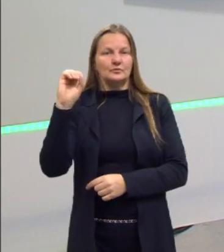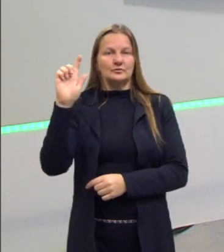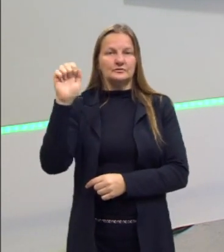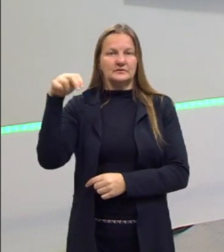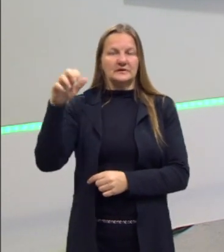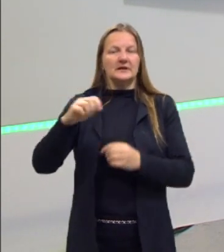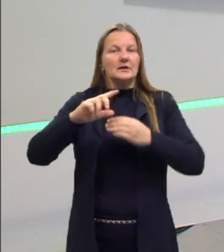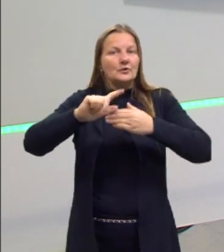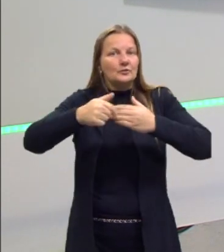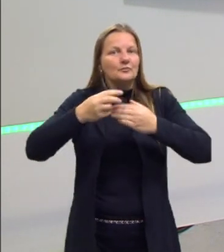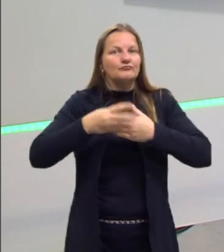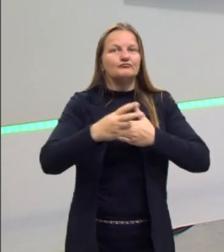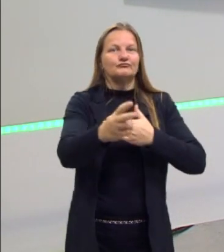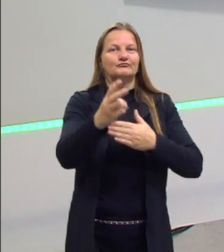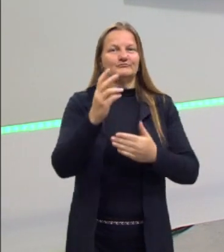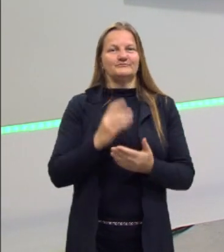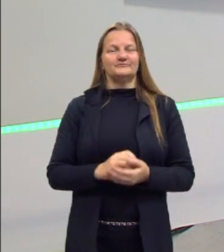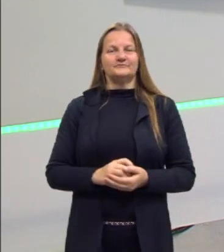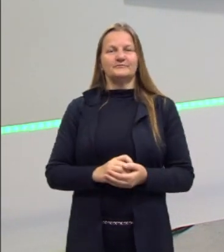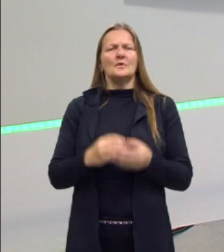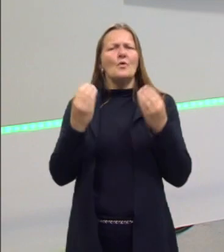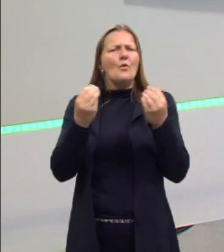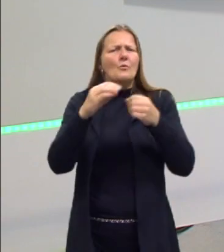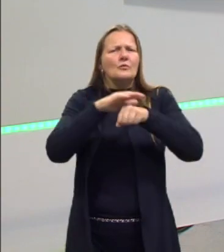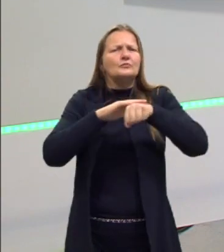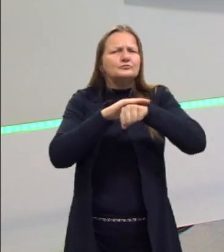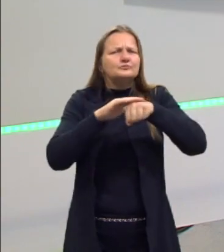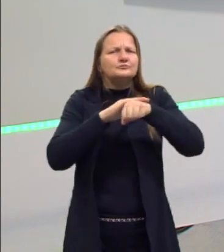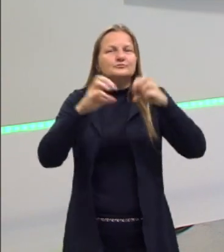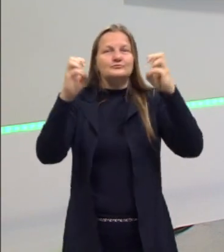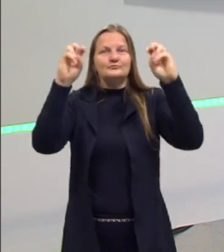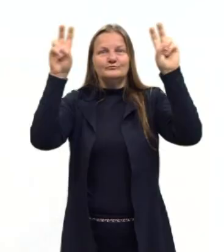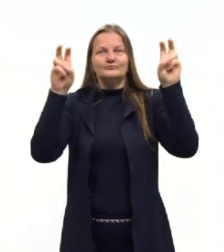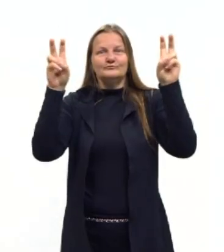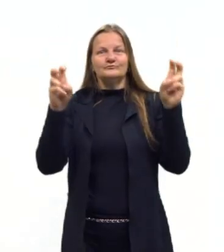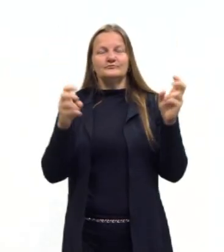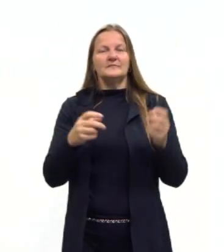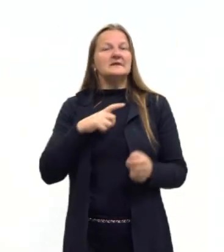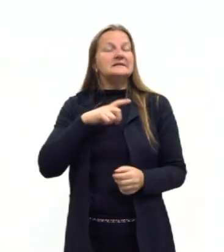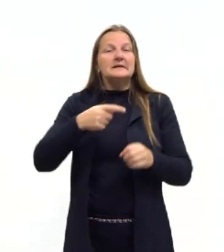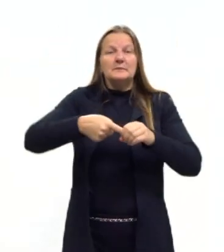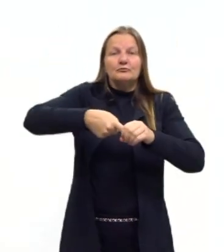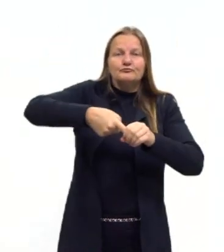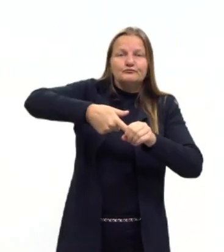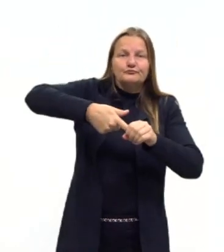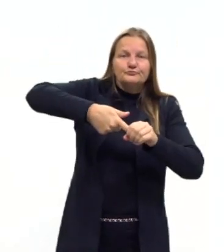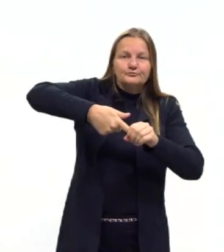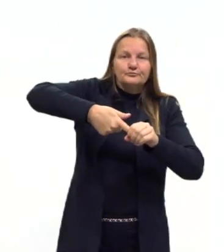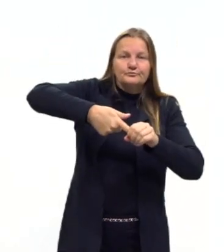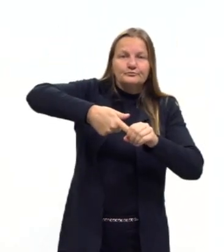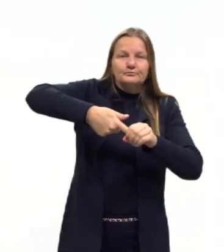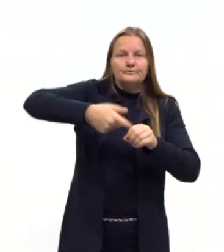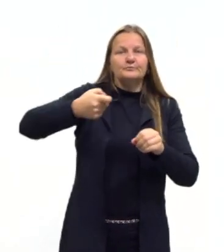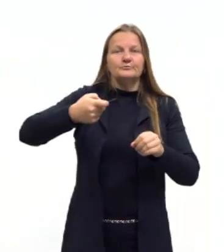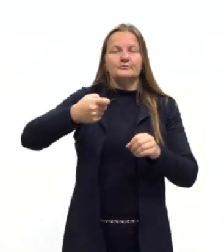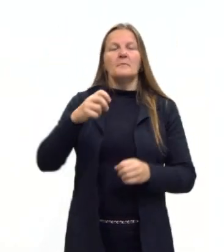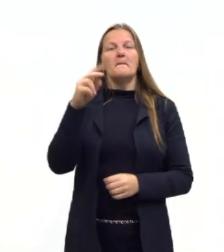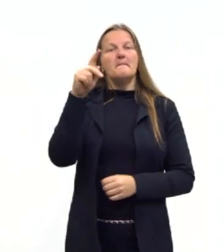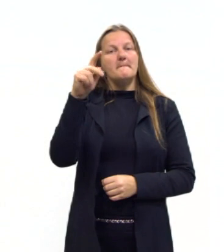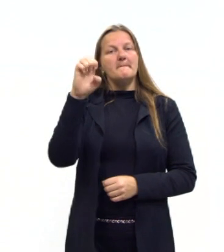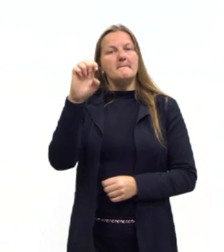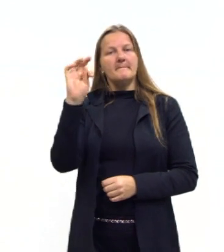bom é impossível falar de hidrocarbonetos não lembrar e não citar o petróleo e ele faz parte das aulas aí